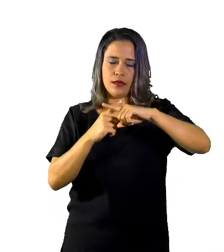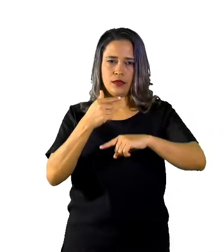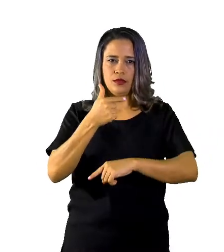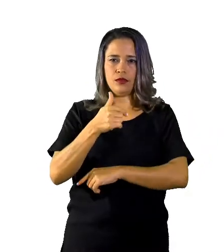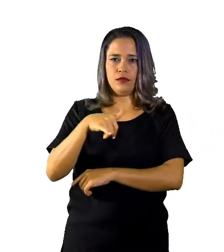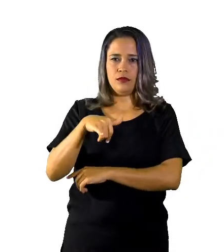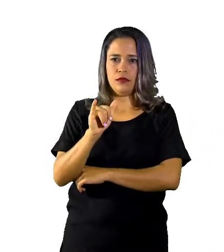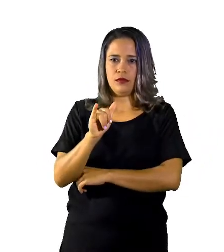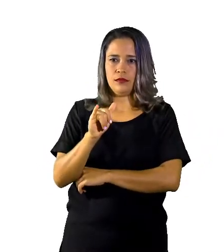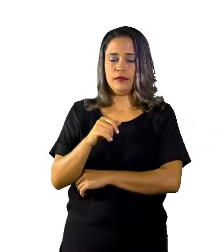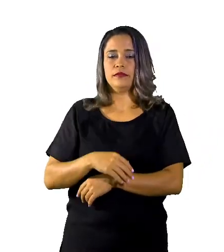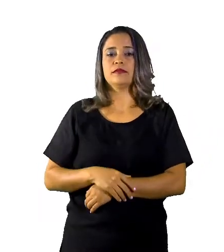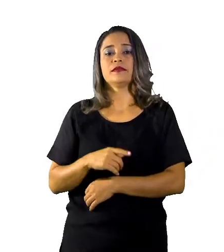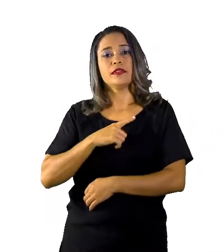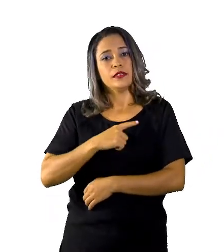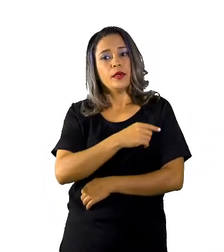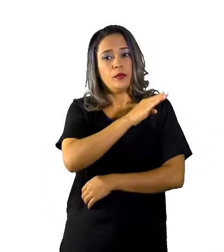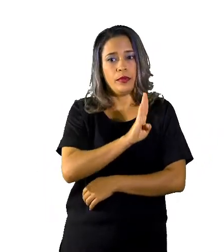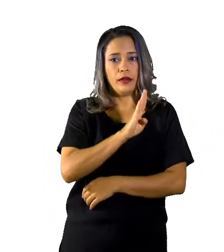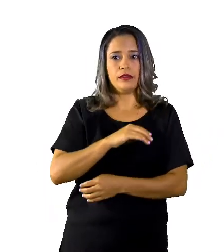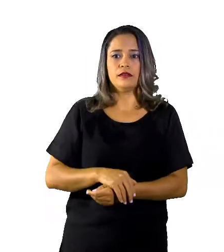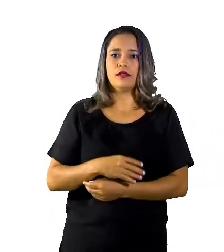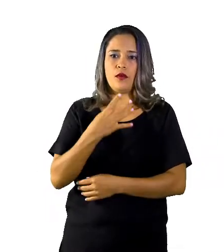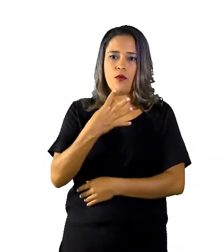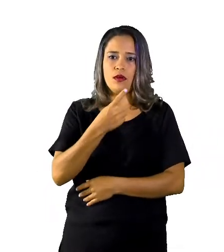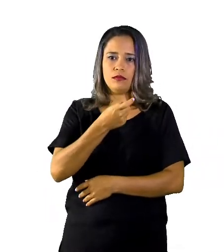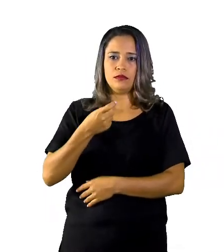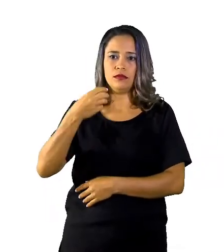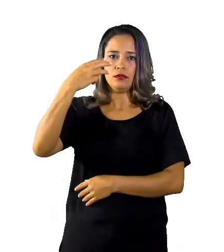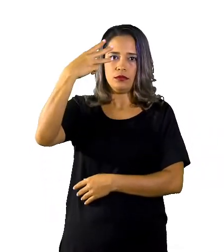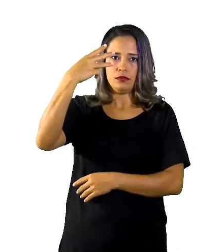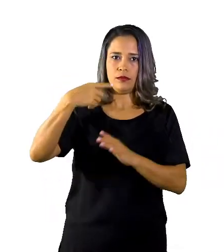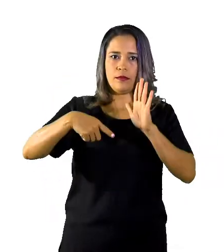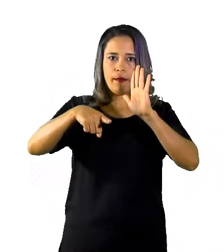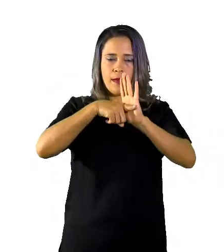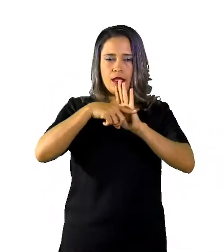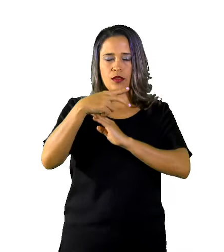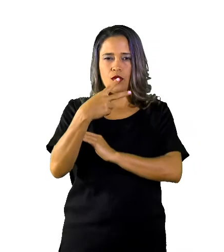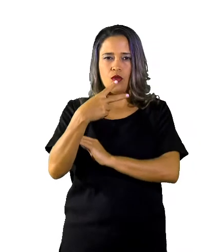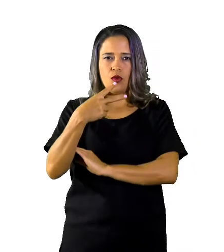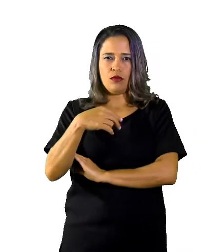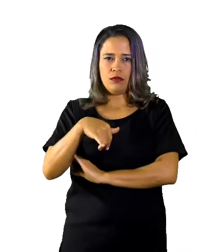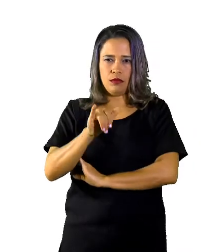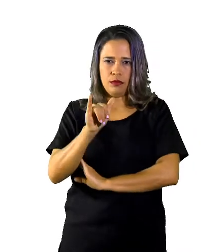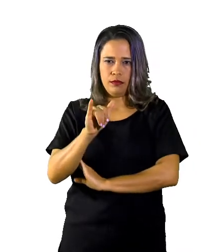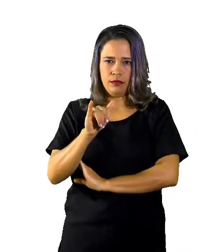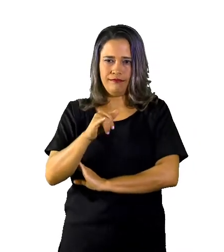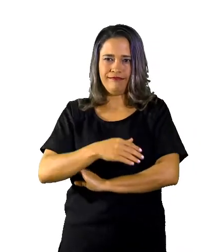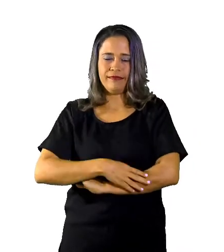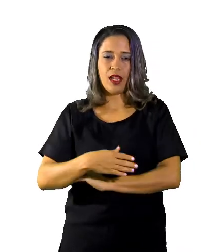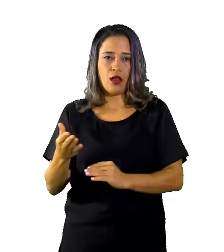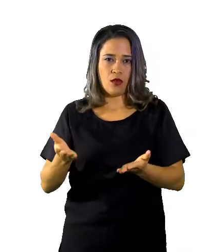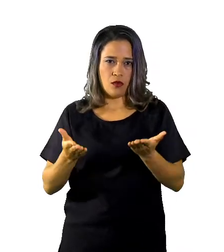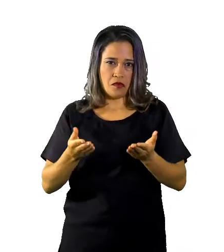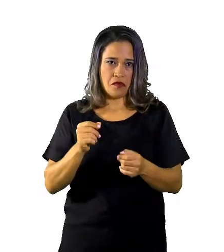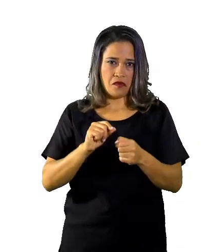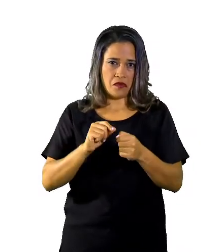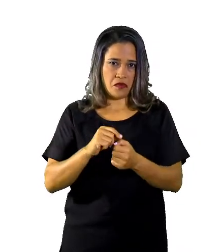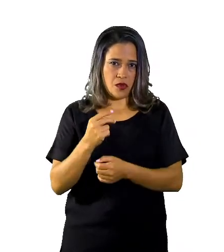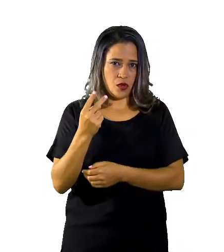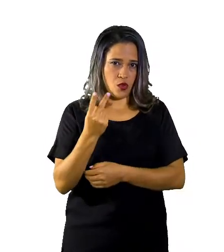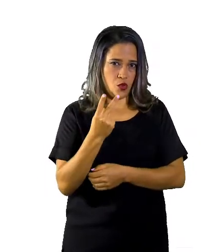o polinômio B, que é 4x ao cubo menos 2y. Nós vamos fazer, então, duas